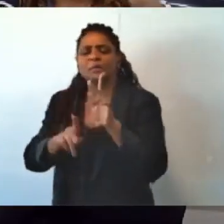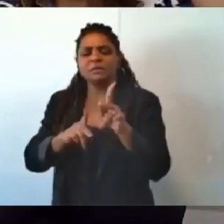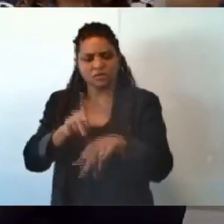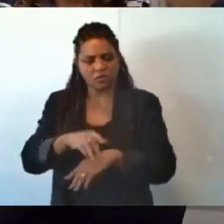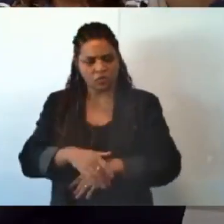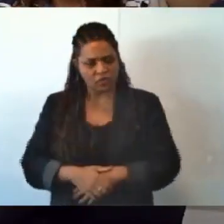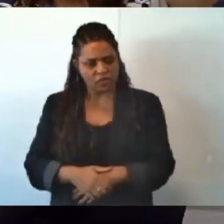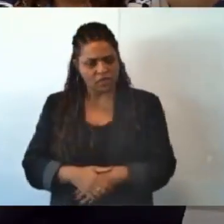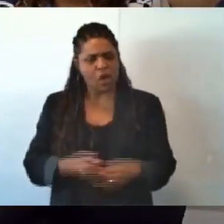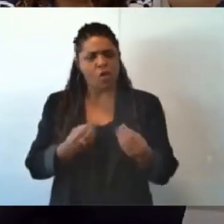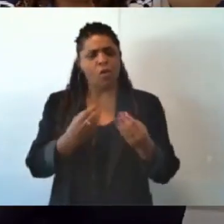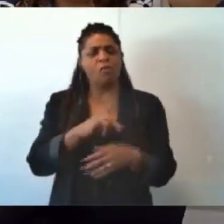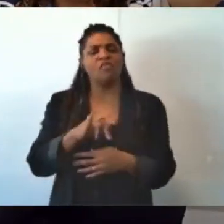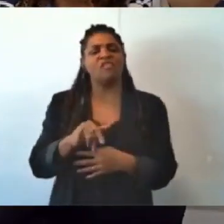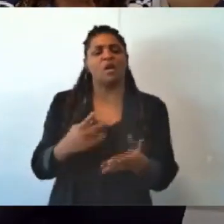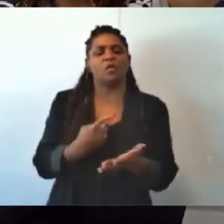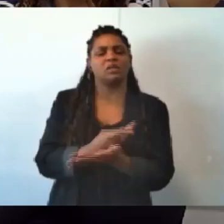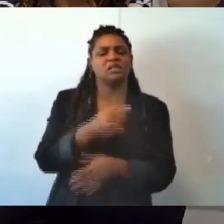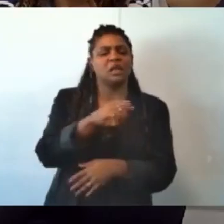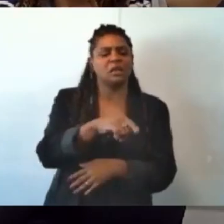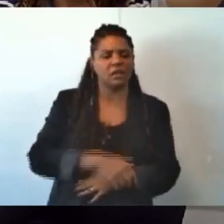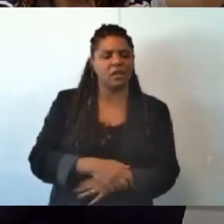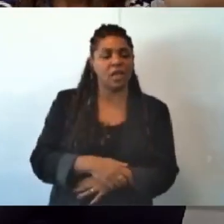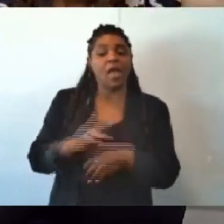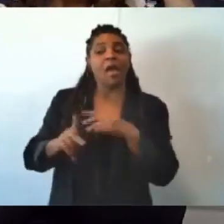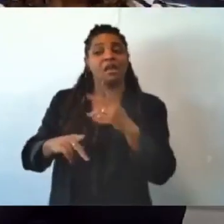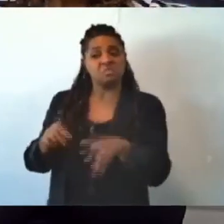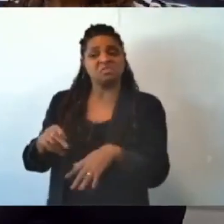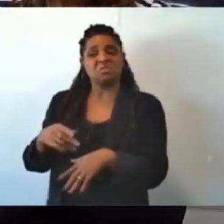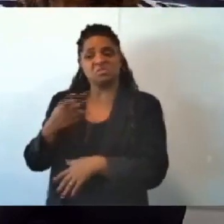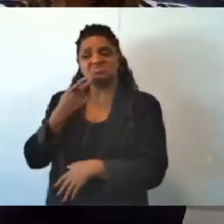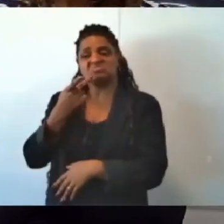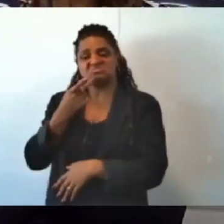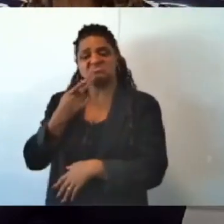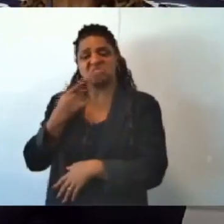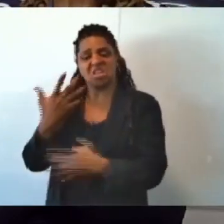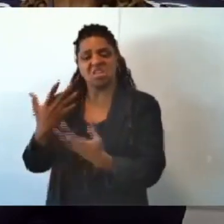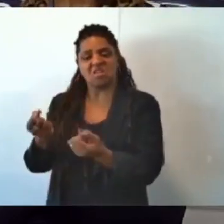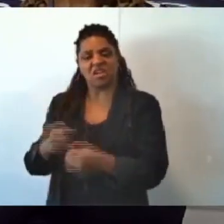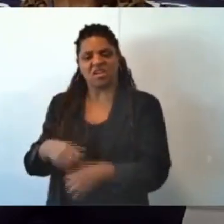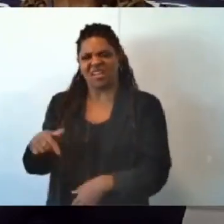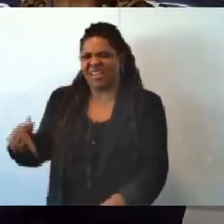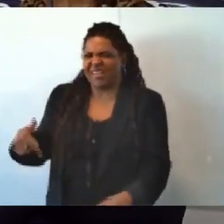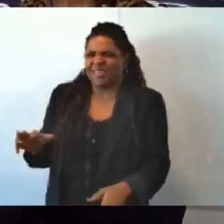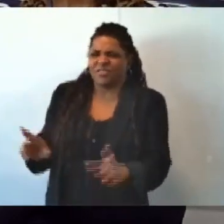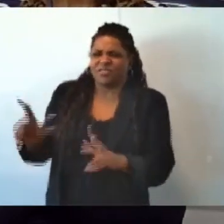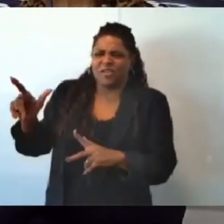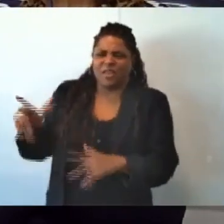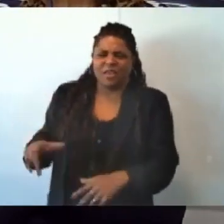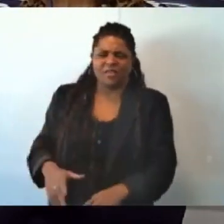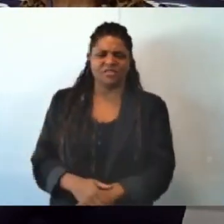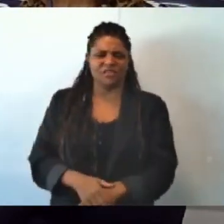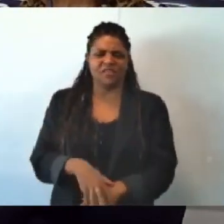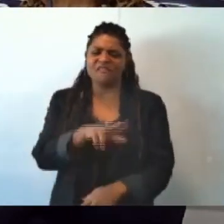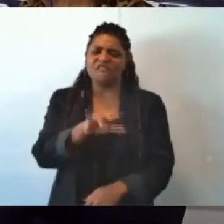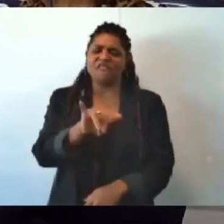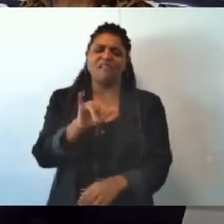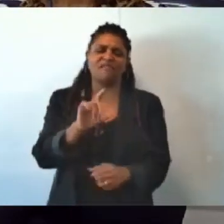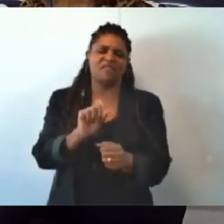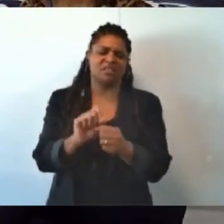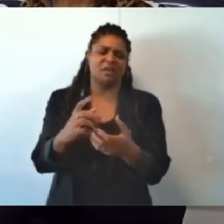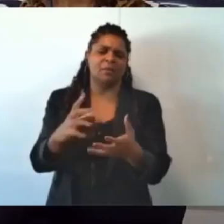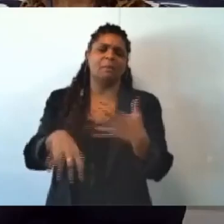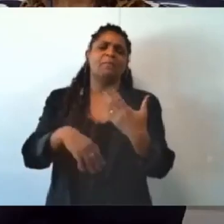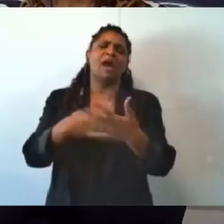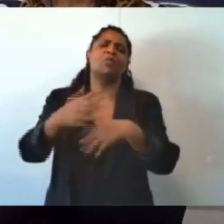aqui? O povo foi ouvido. Aqui na floresta, é no peito. Que bagunça é essa? Prefeitura que